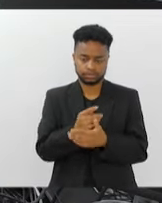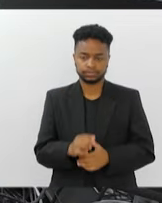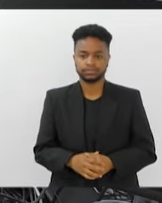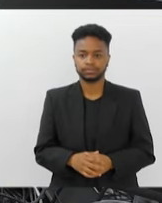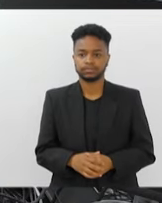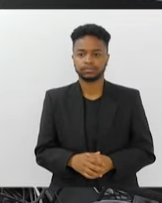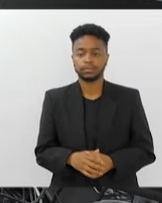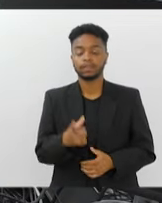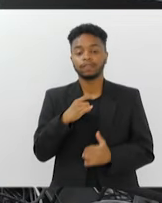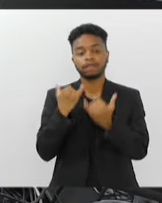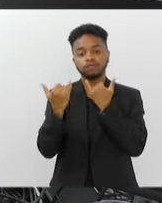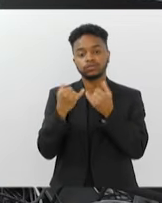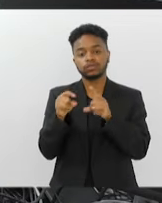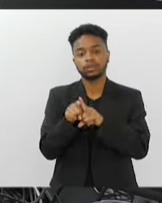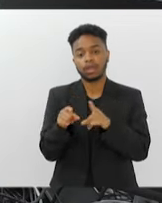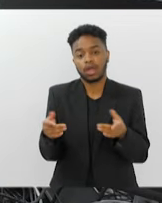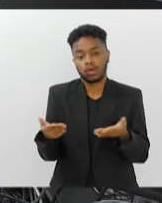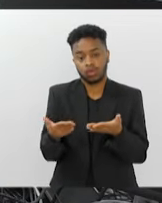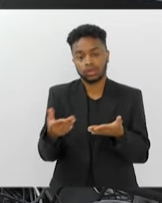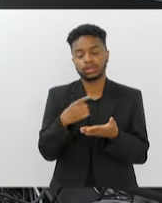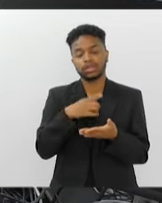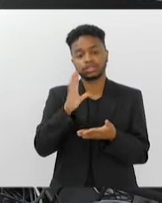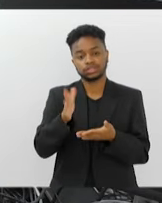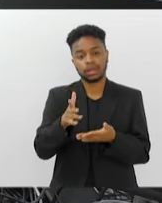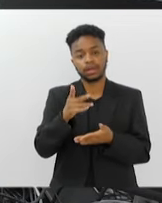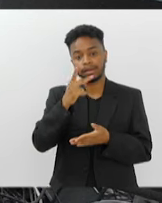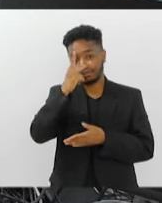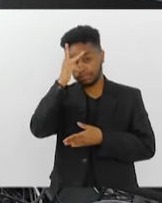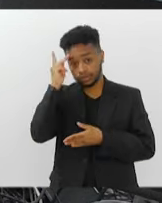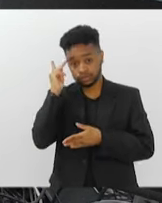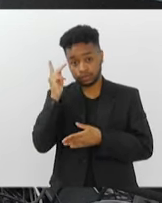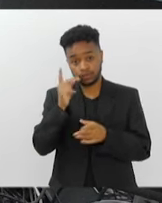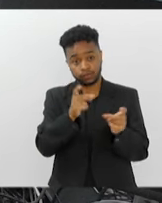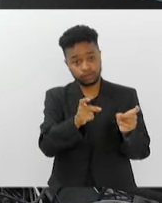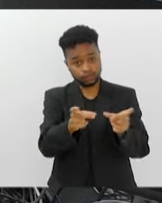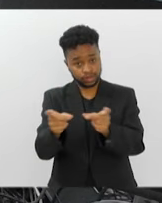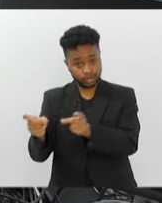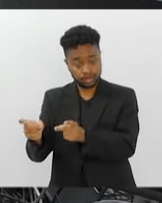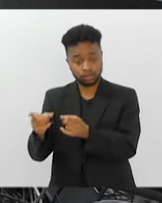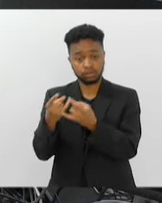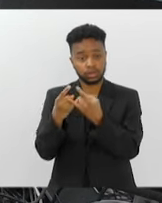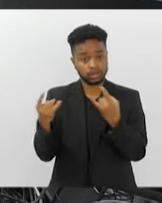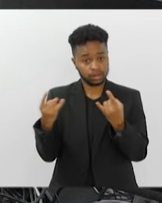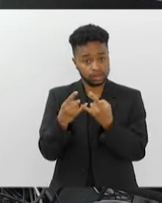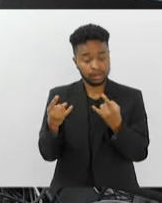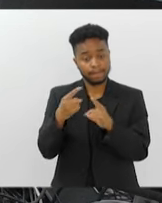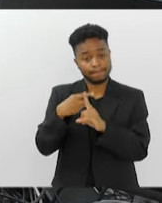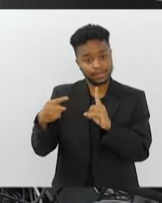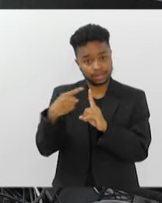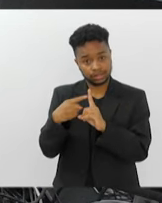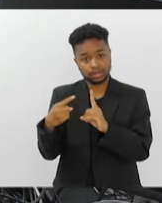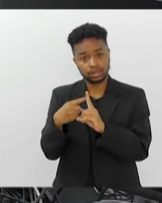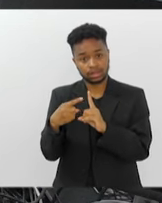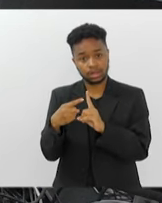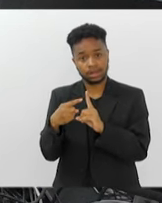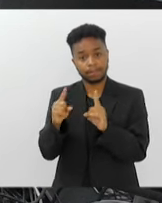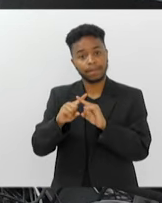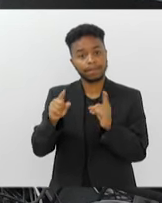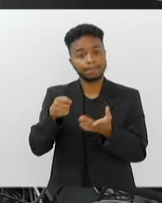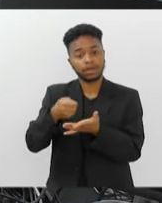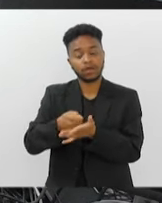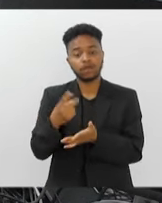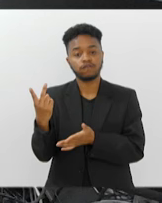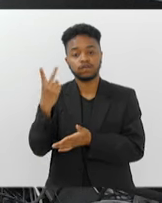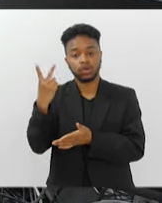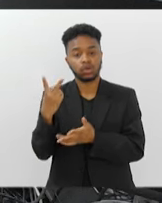informações que nesse momento existem cambistas na porta já do evento vendendo meia entrada como inteira né